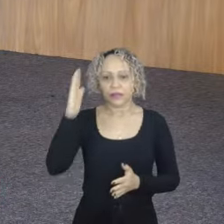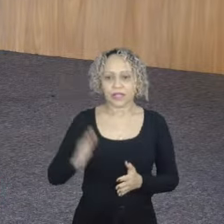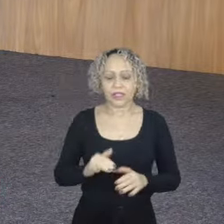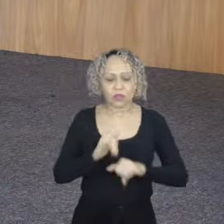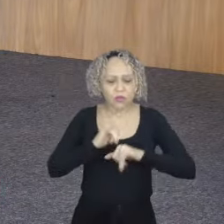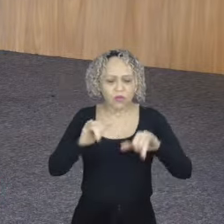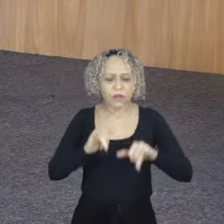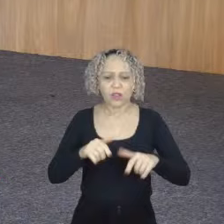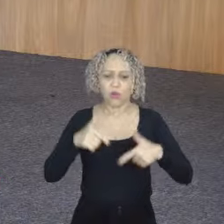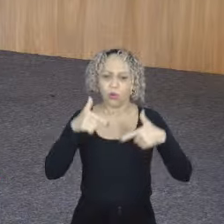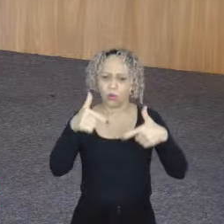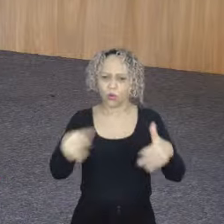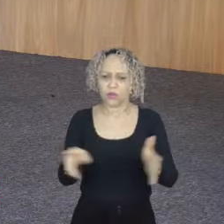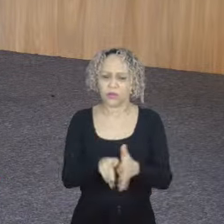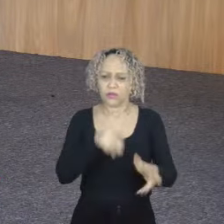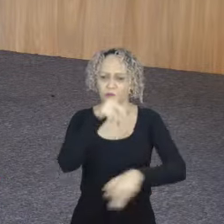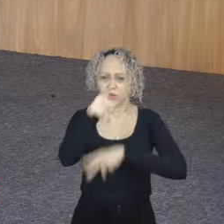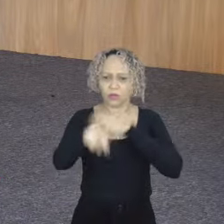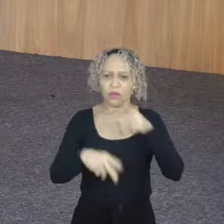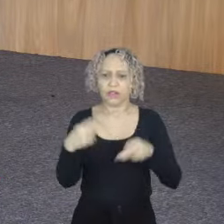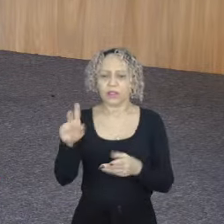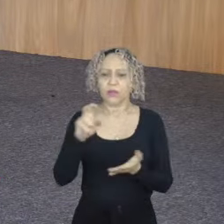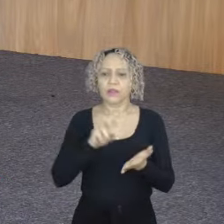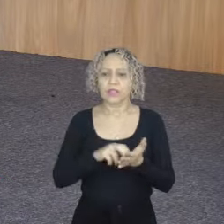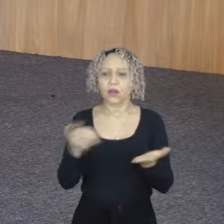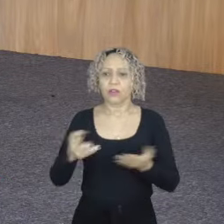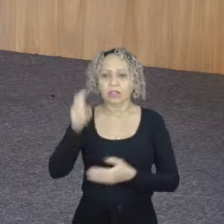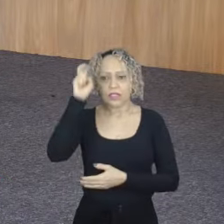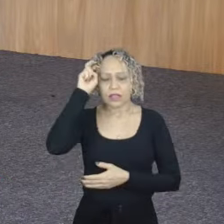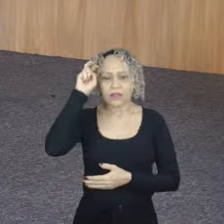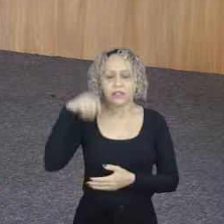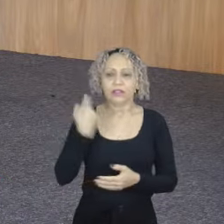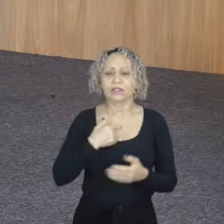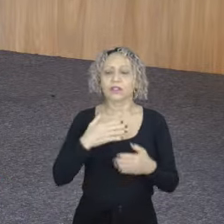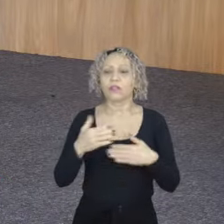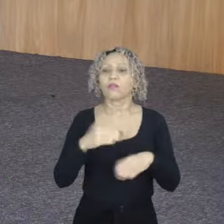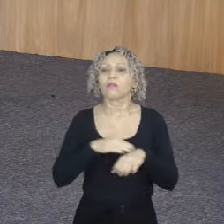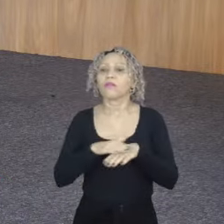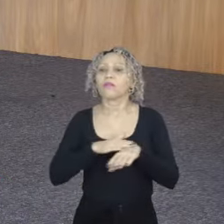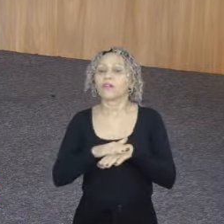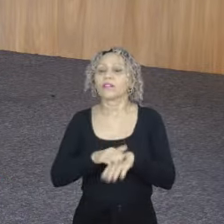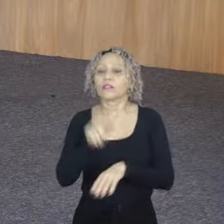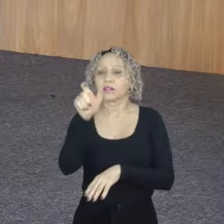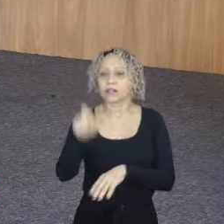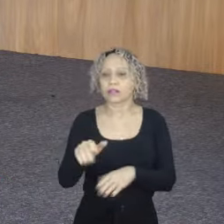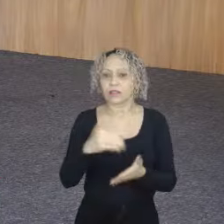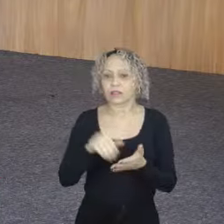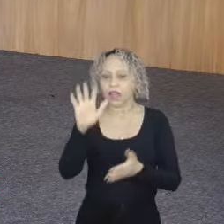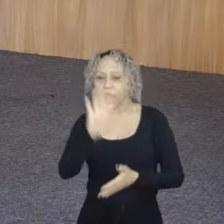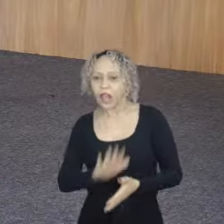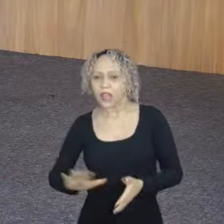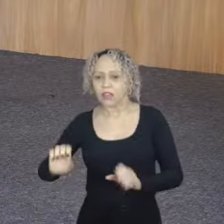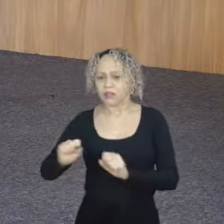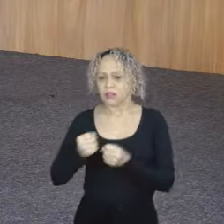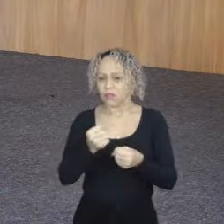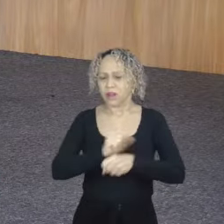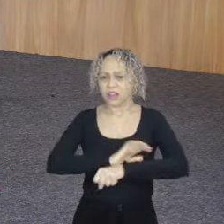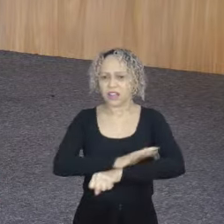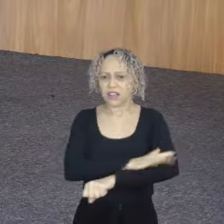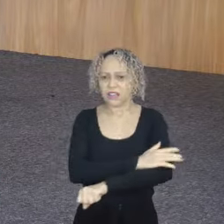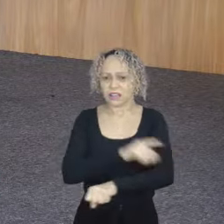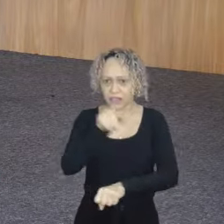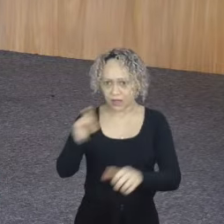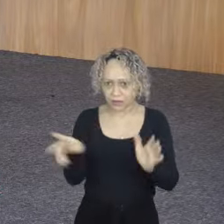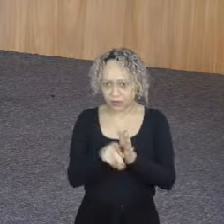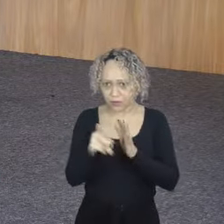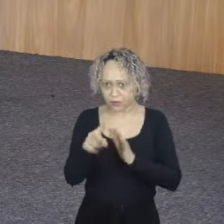luta popular na sua manhã. Nesta quinta-feira, a gente conversa com o secretário nacional de combate ao racismo do PT, Márcio